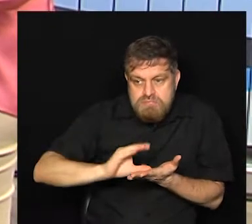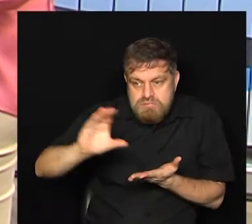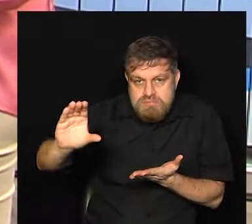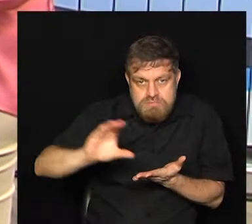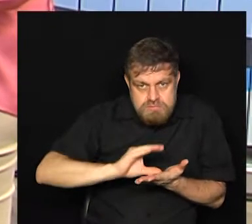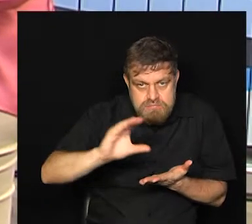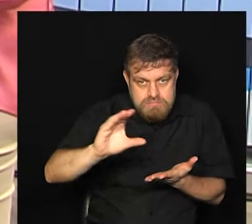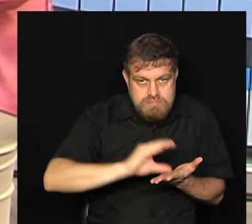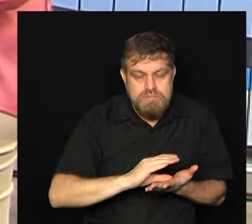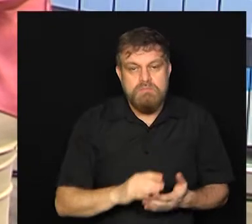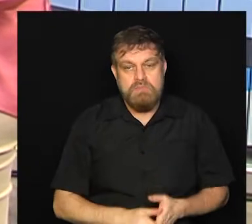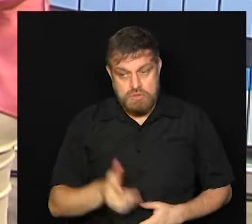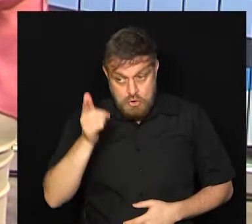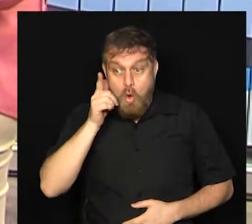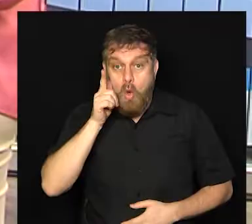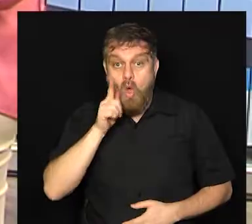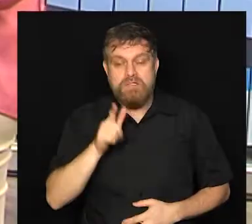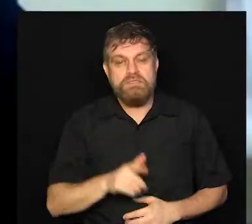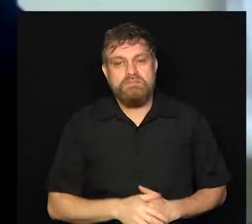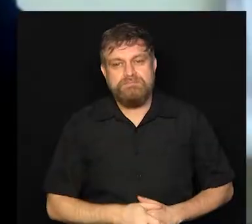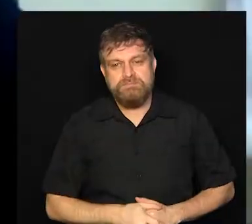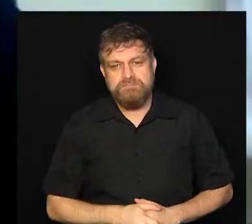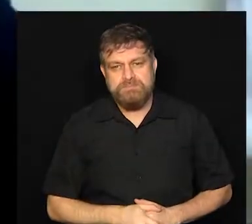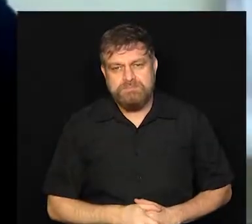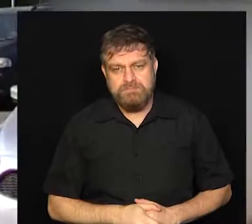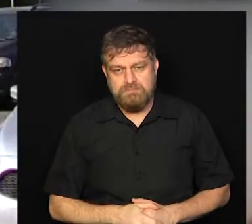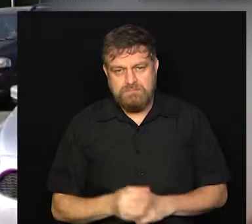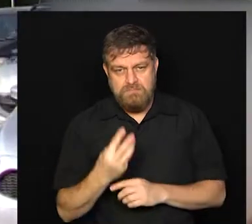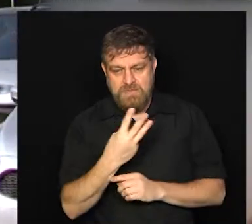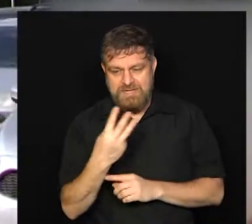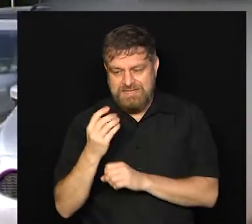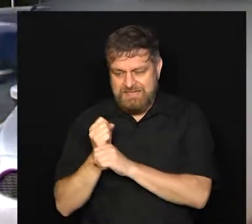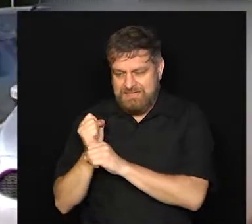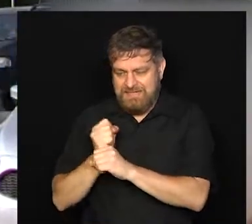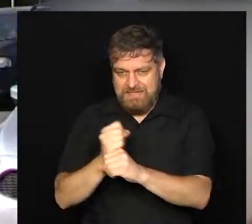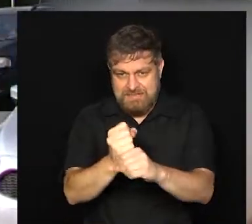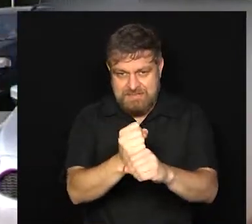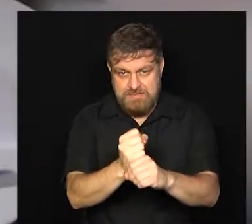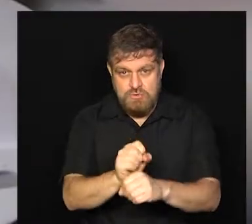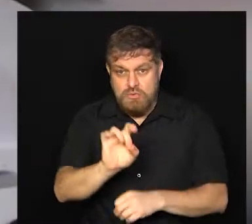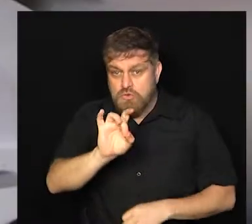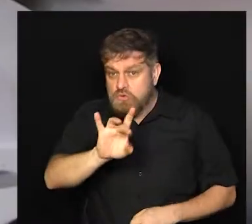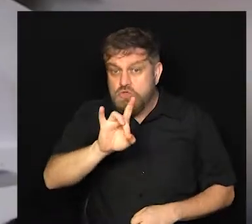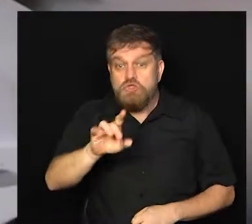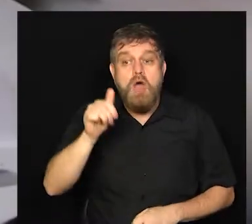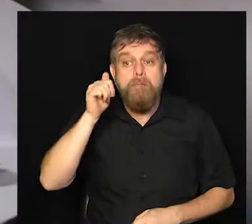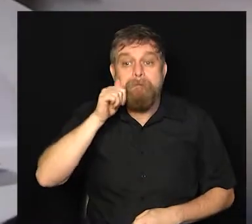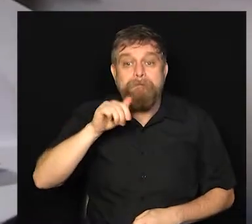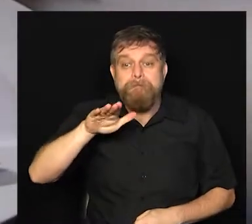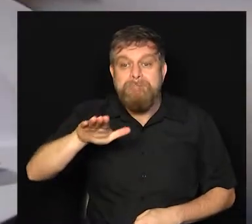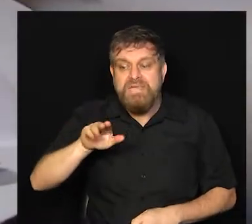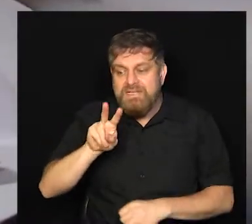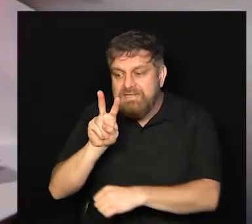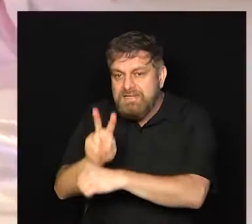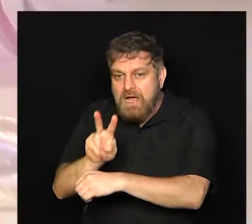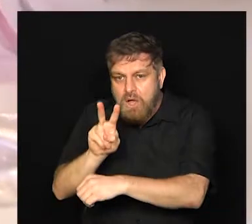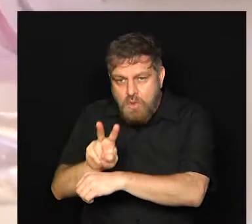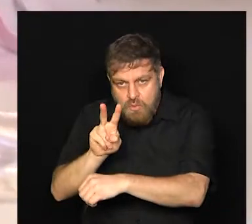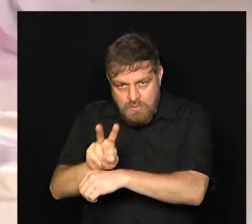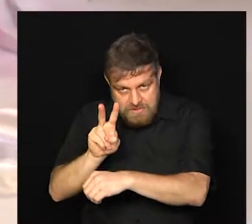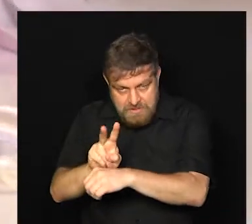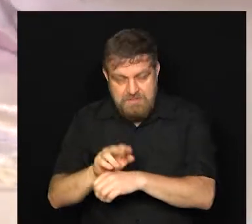de incentivos, né? E durante 33 anos funcionou apenas atendendo meninas no serviço de